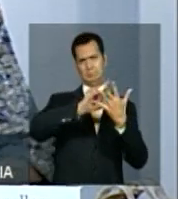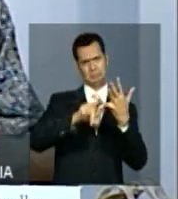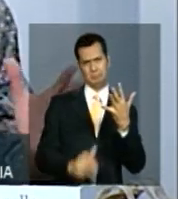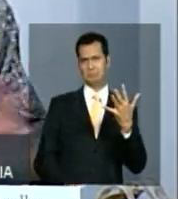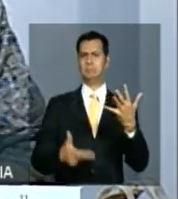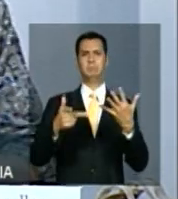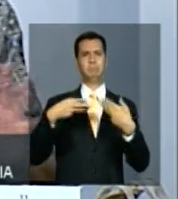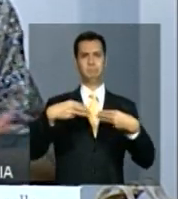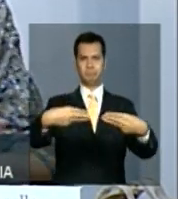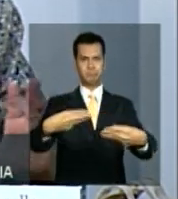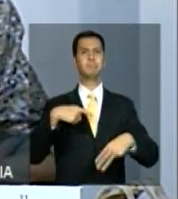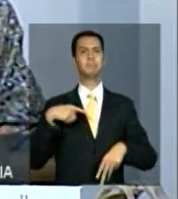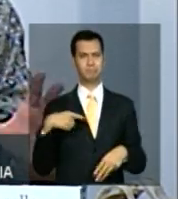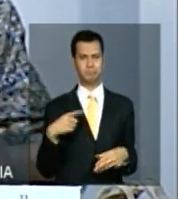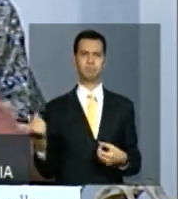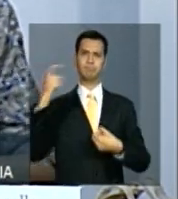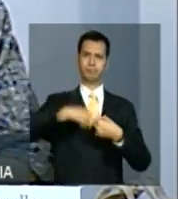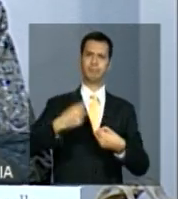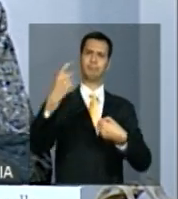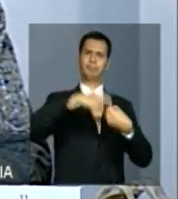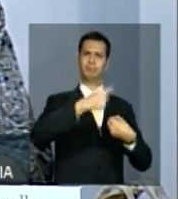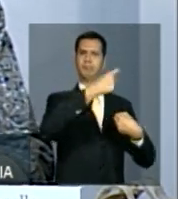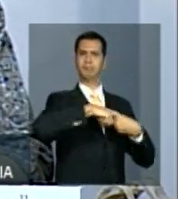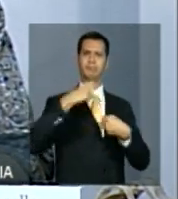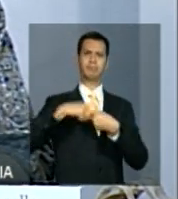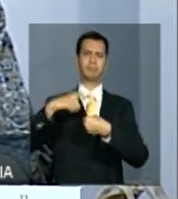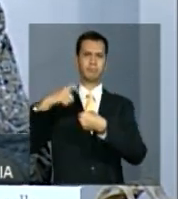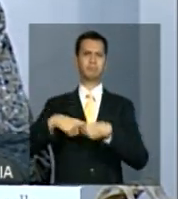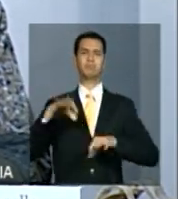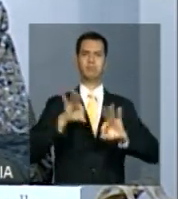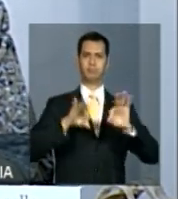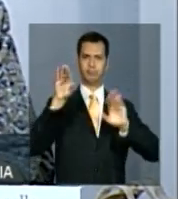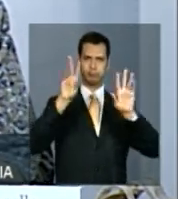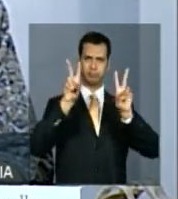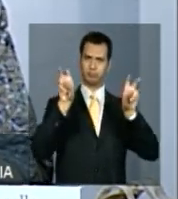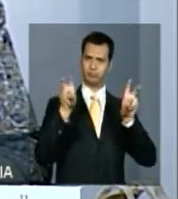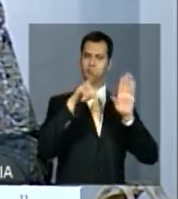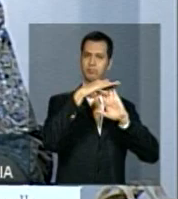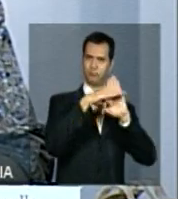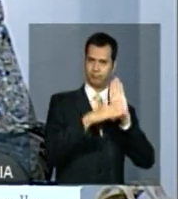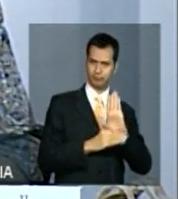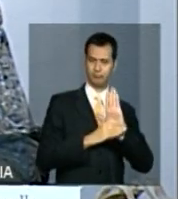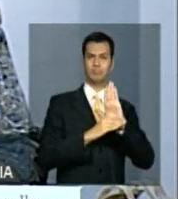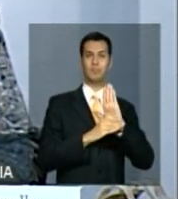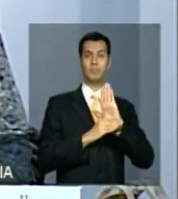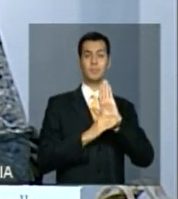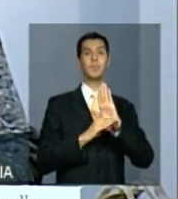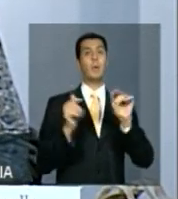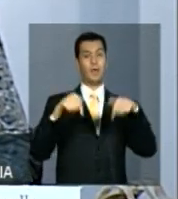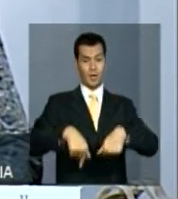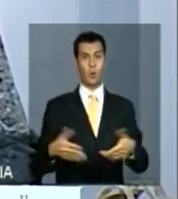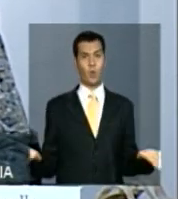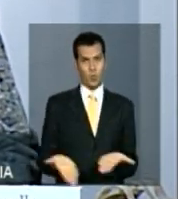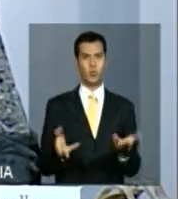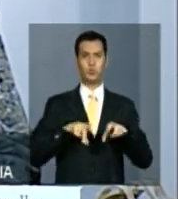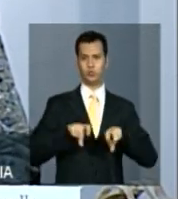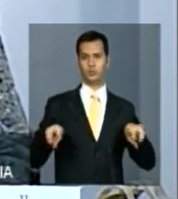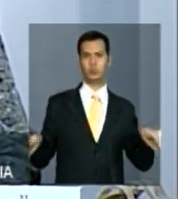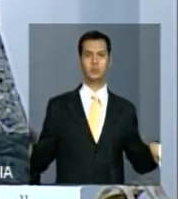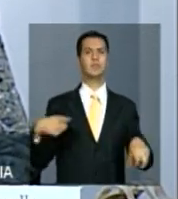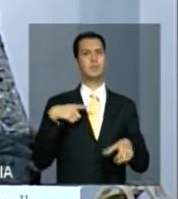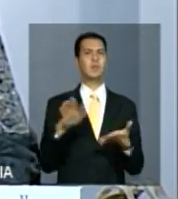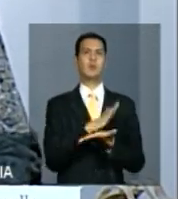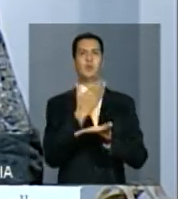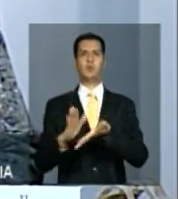Ministérios portanto estamos compondo essa mesa com parte estratégica dos Ministérios que compõem o Brasil sem